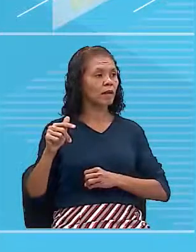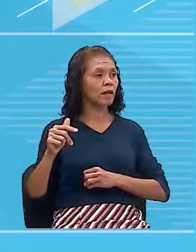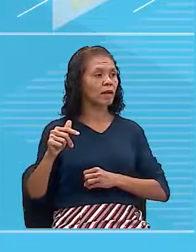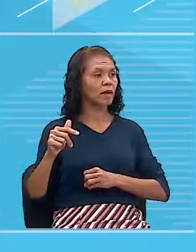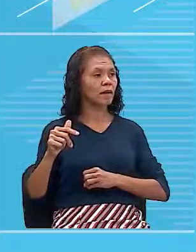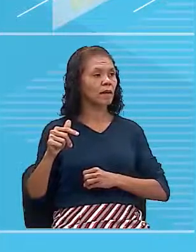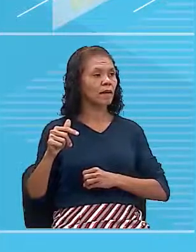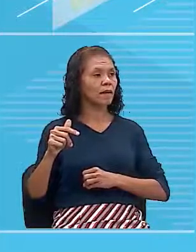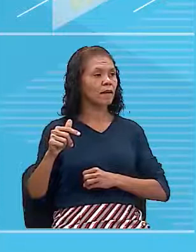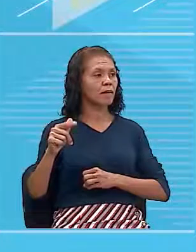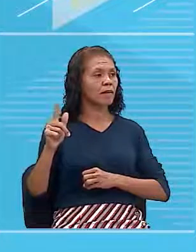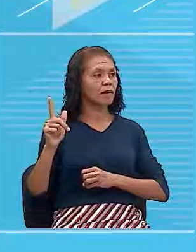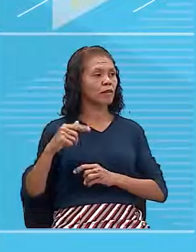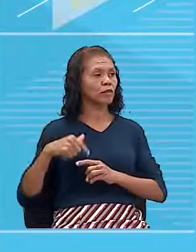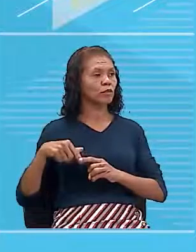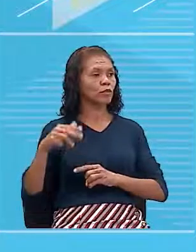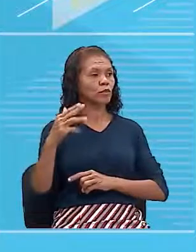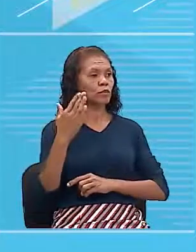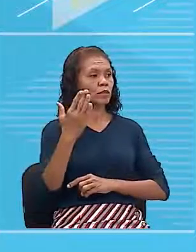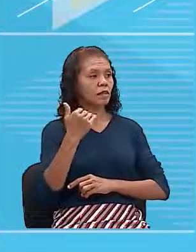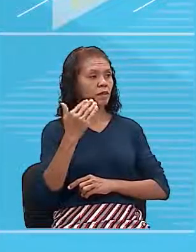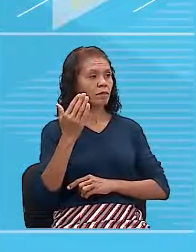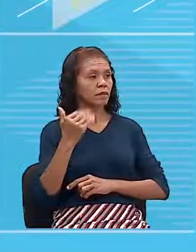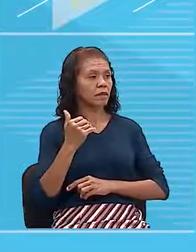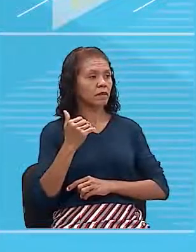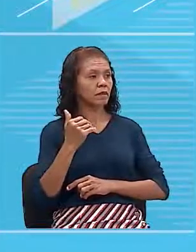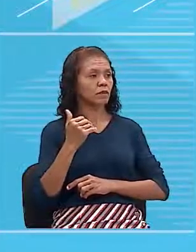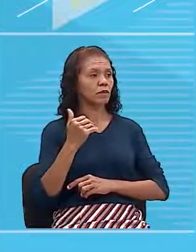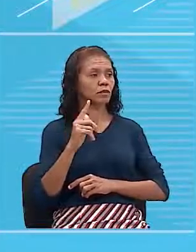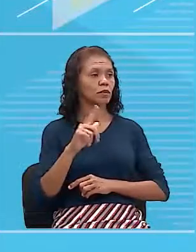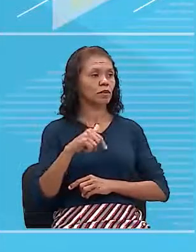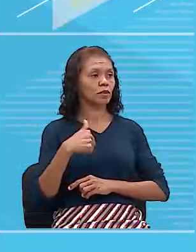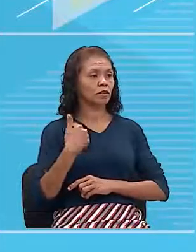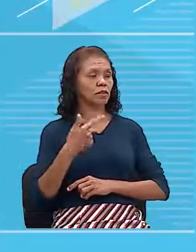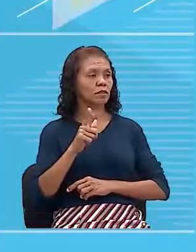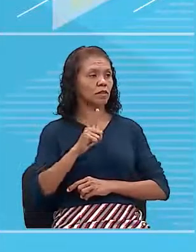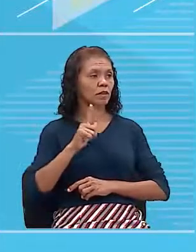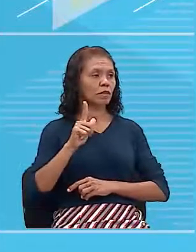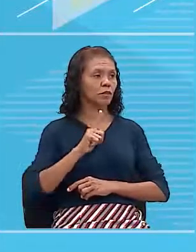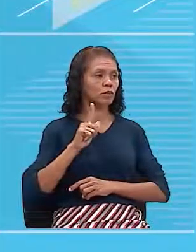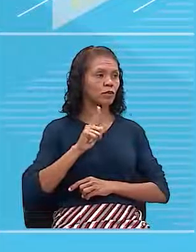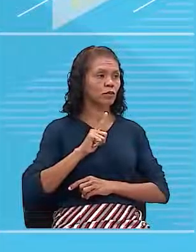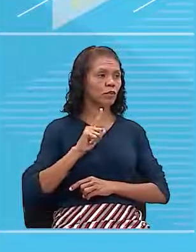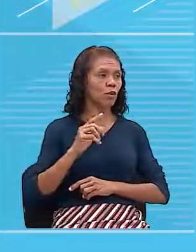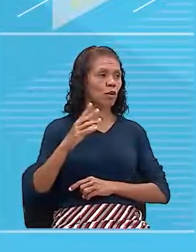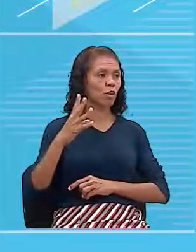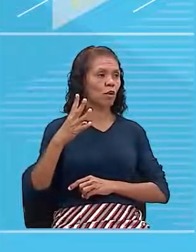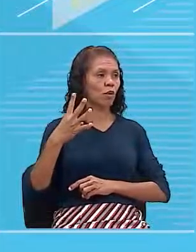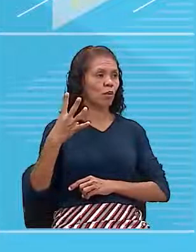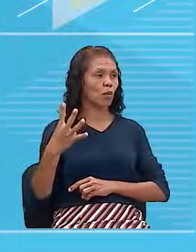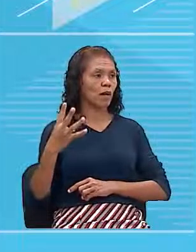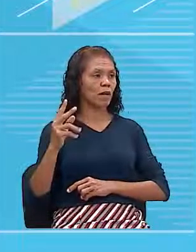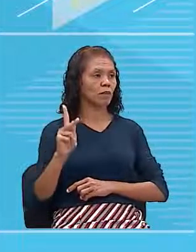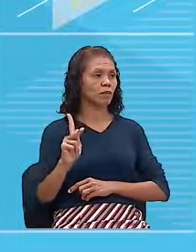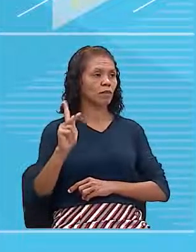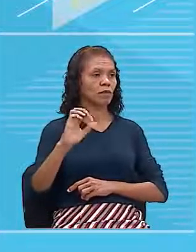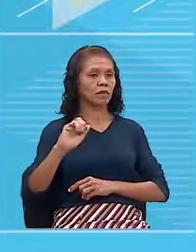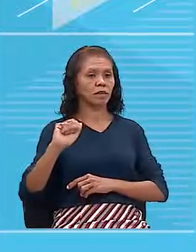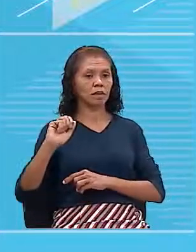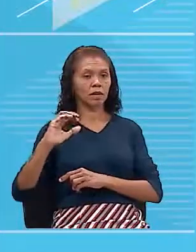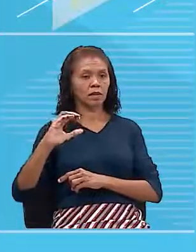as moléculas de carboidratos na fórmula de alimentos obtemos o valor energético de quatro quilocalorias